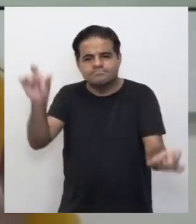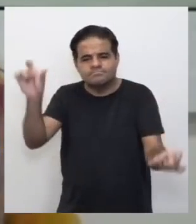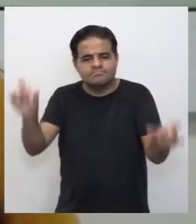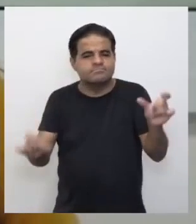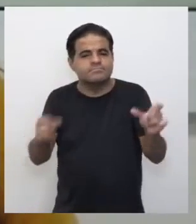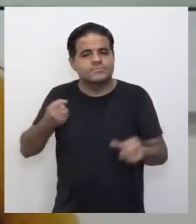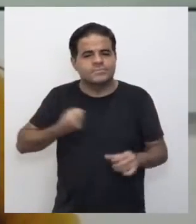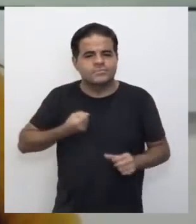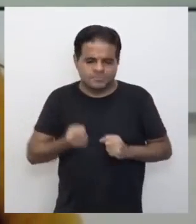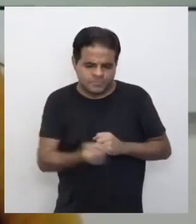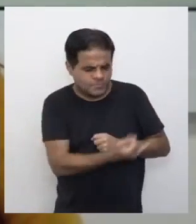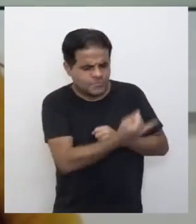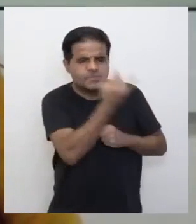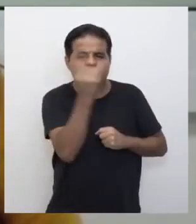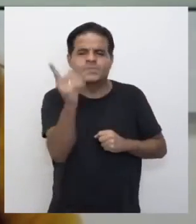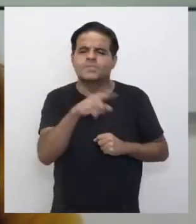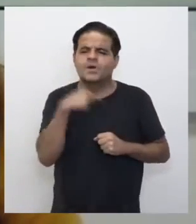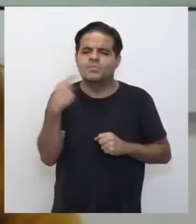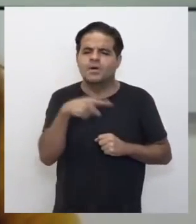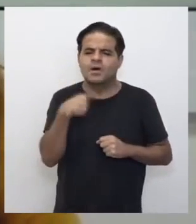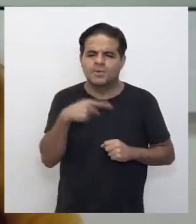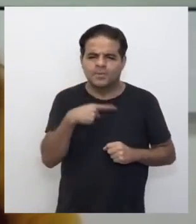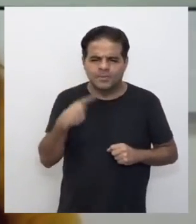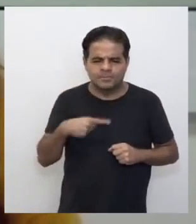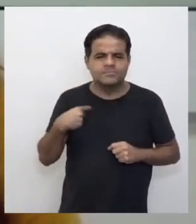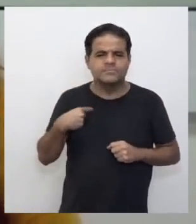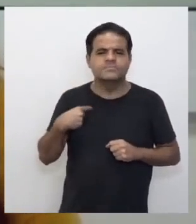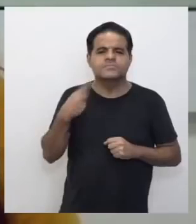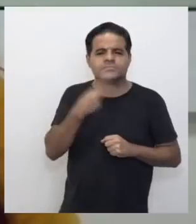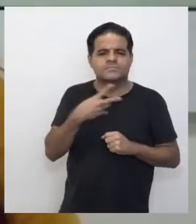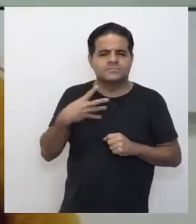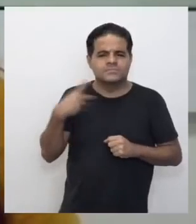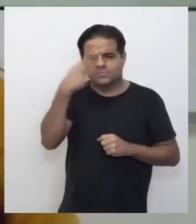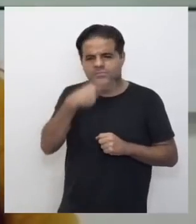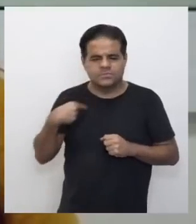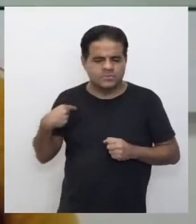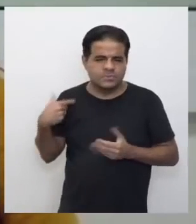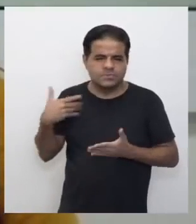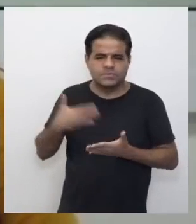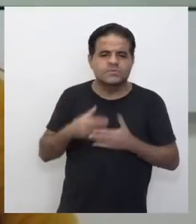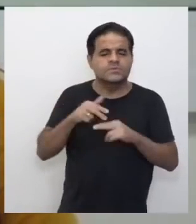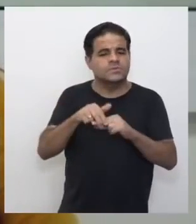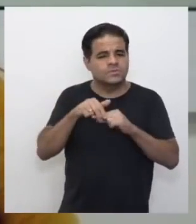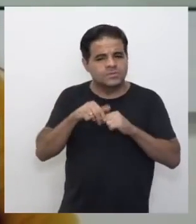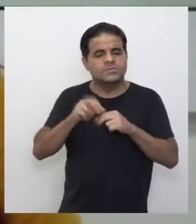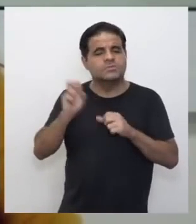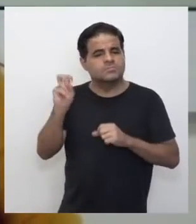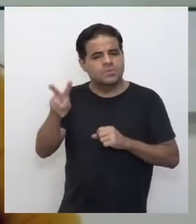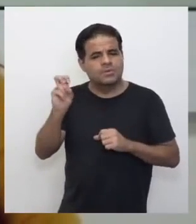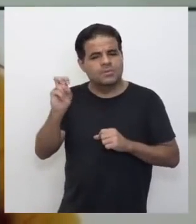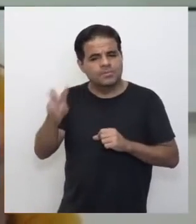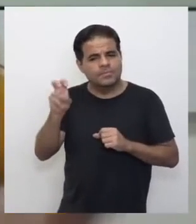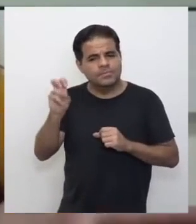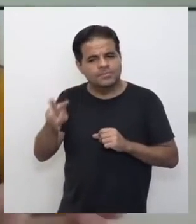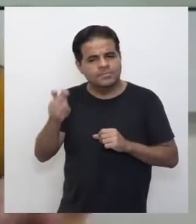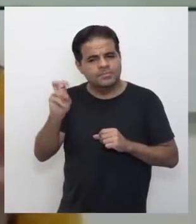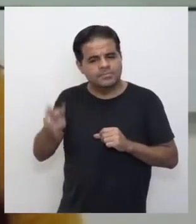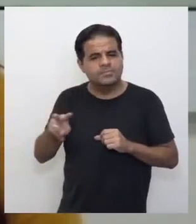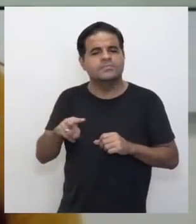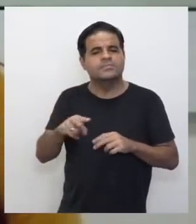do número de mortos, né, nas últimas 24 horas por conta do vírus,